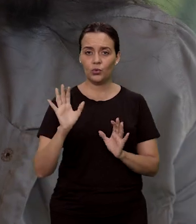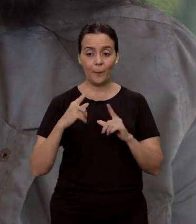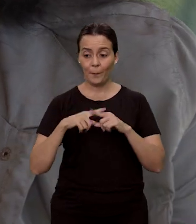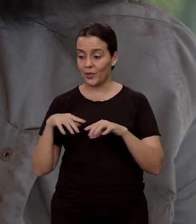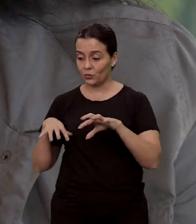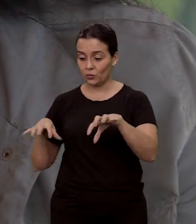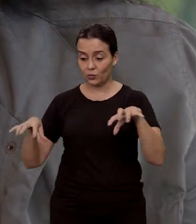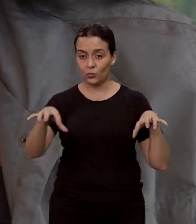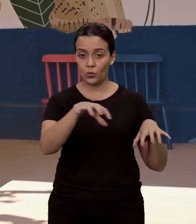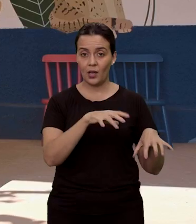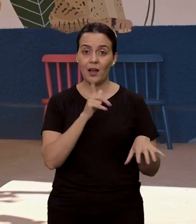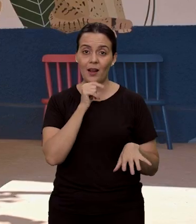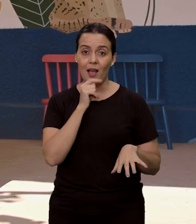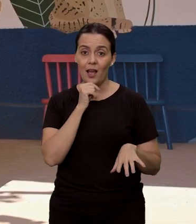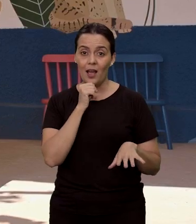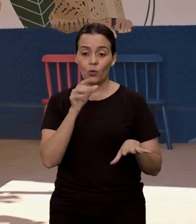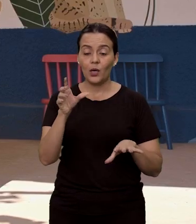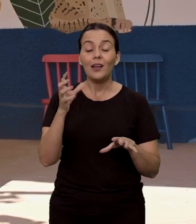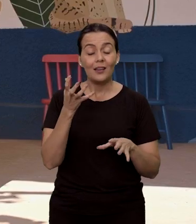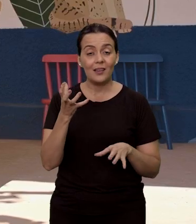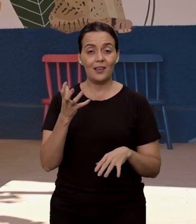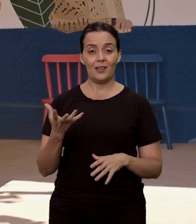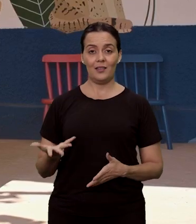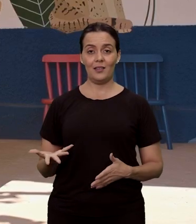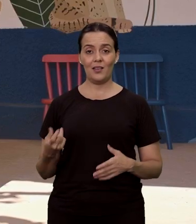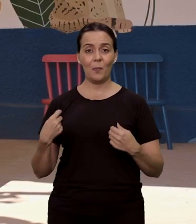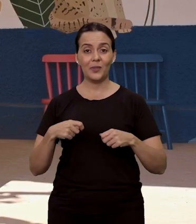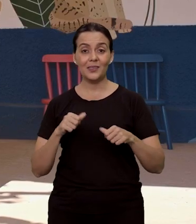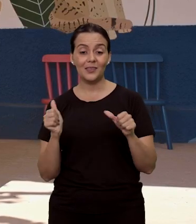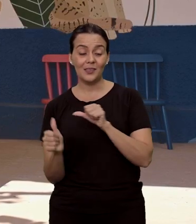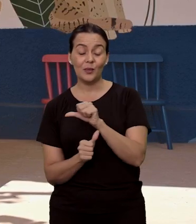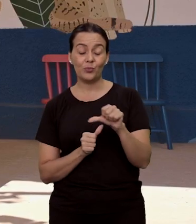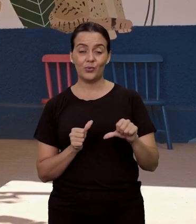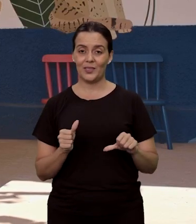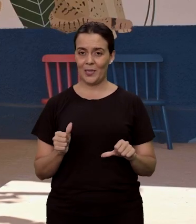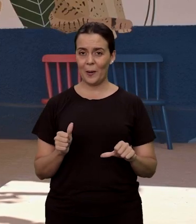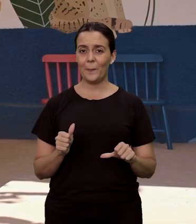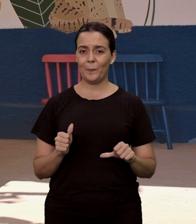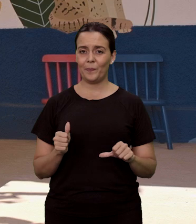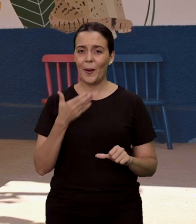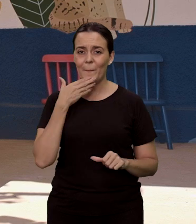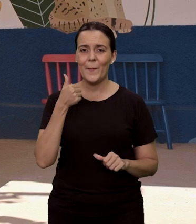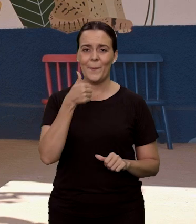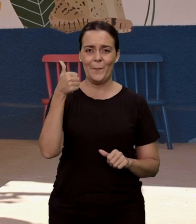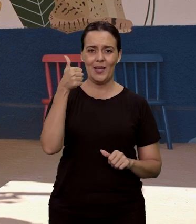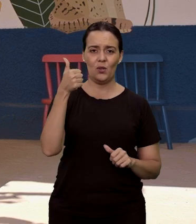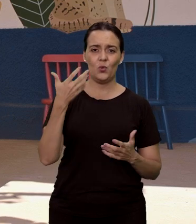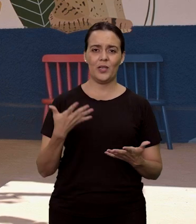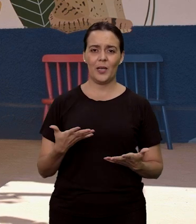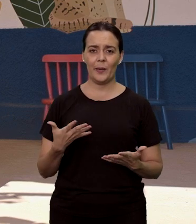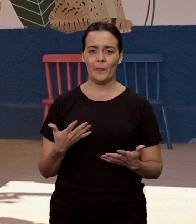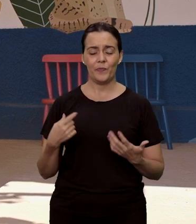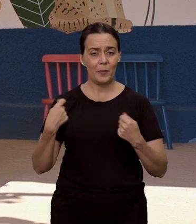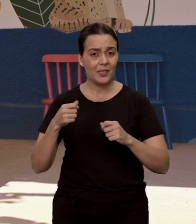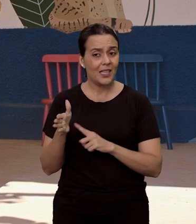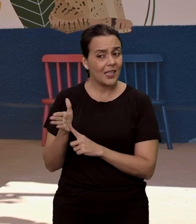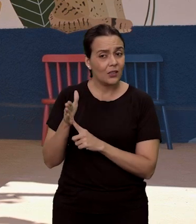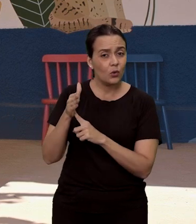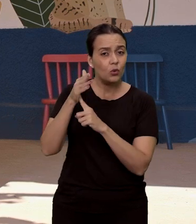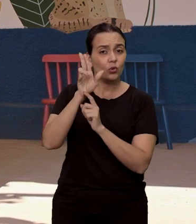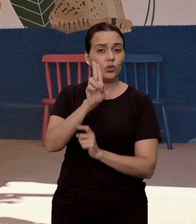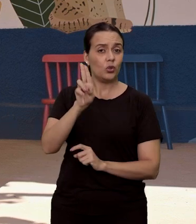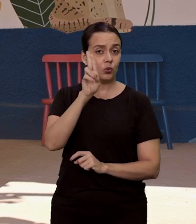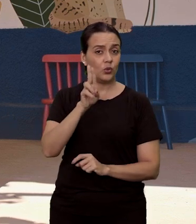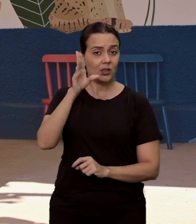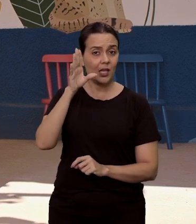mesmas águas. Então, a gente precisa reverter esses processos, né? E empregar a